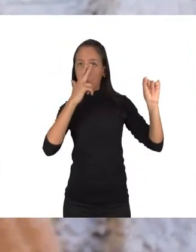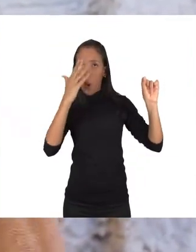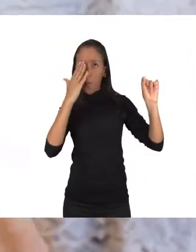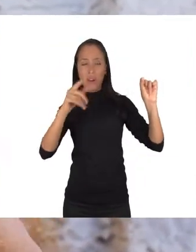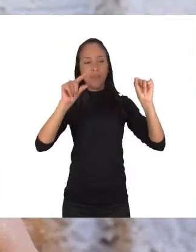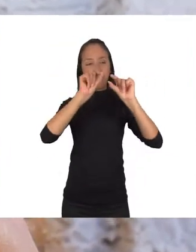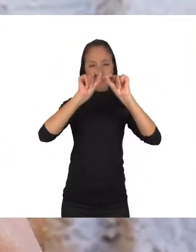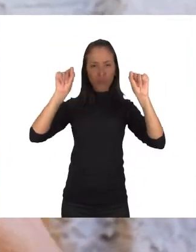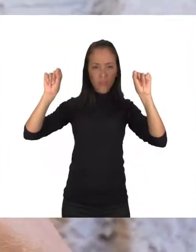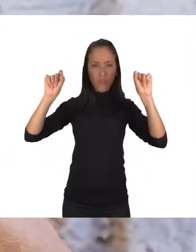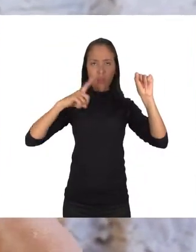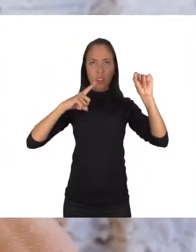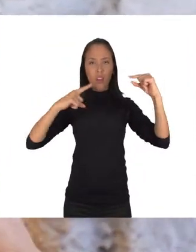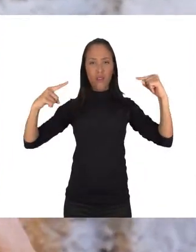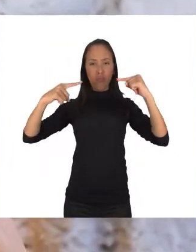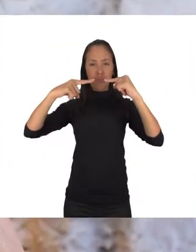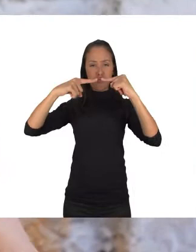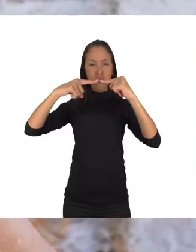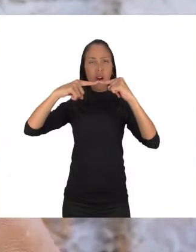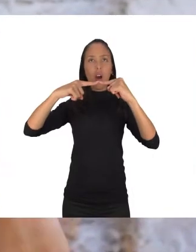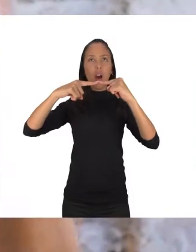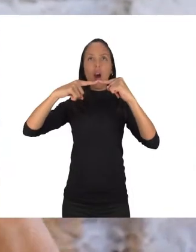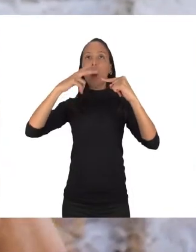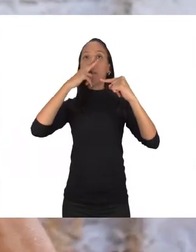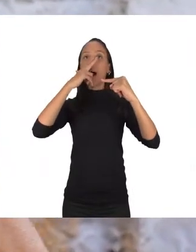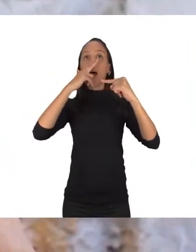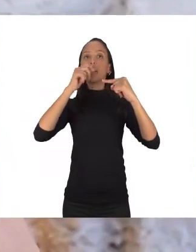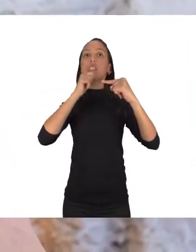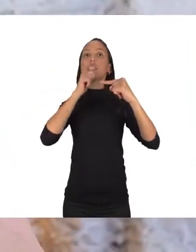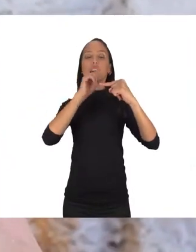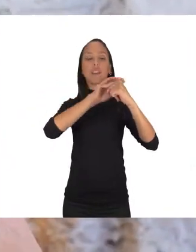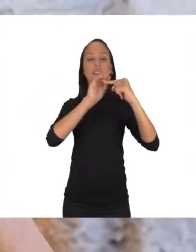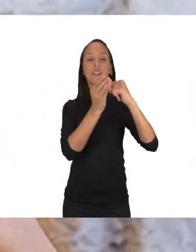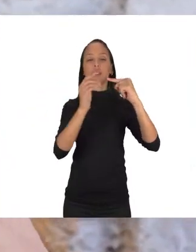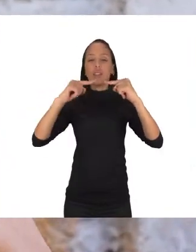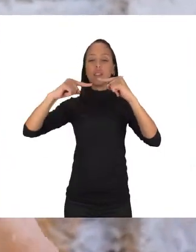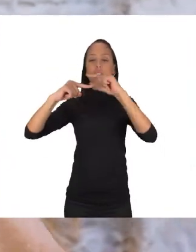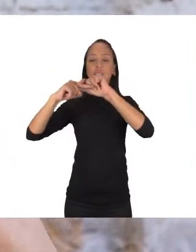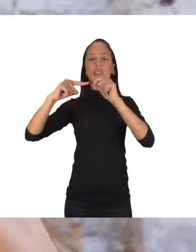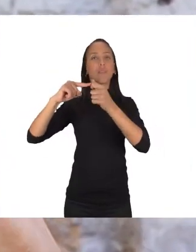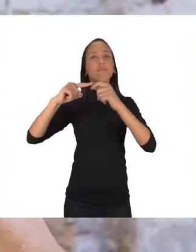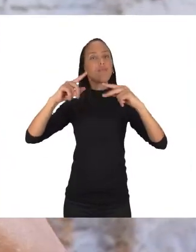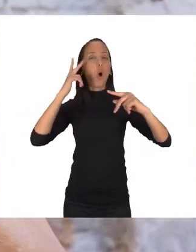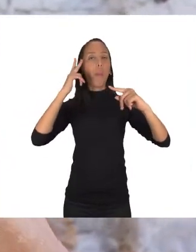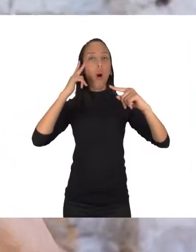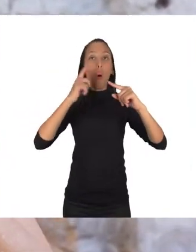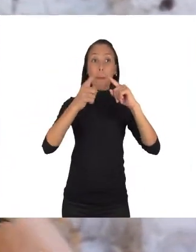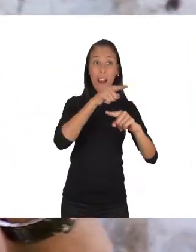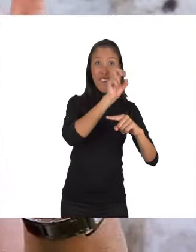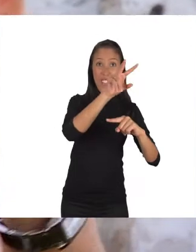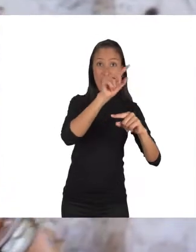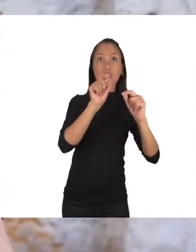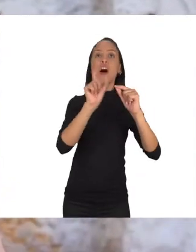fios de luz se encontram, né, e não vai acontecer nada porque eles estão encapados. E o agrotóxico vai desencapando esses